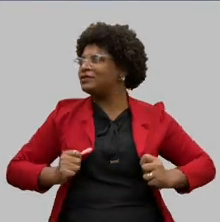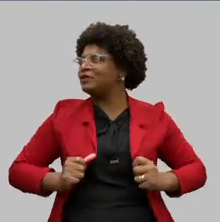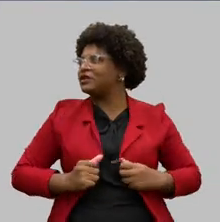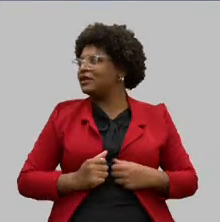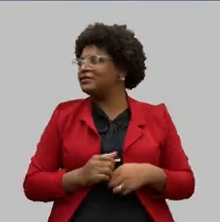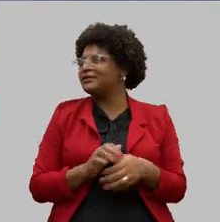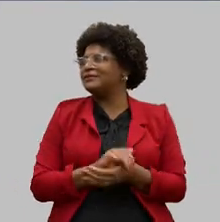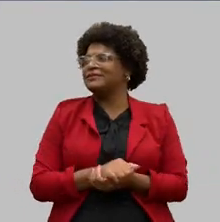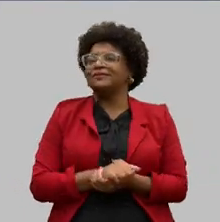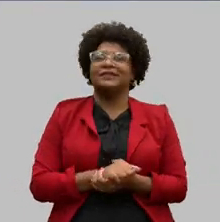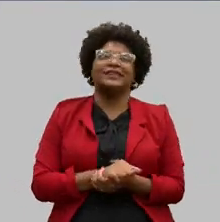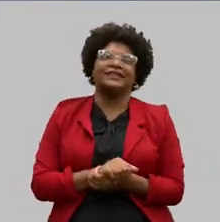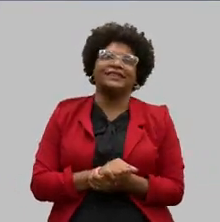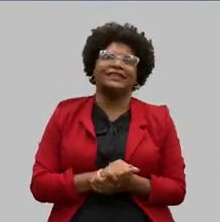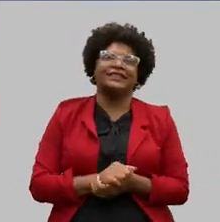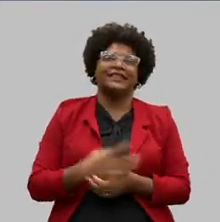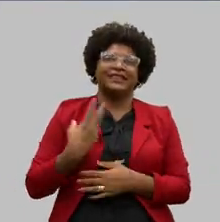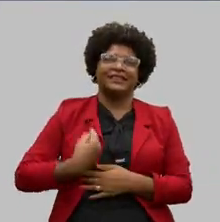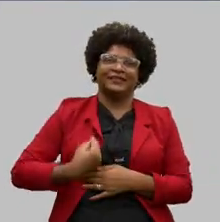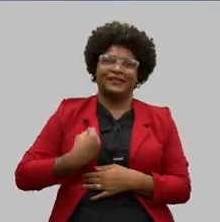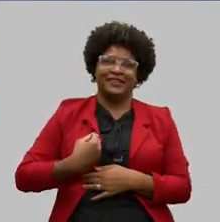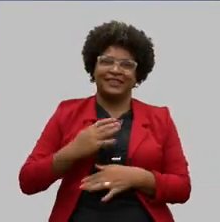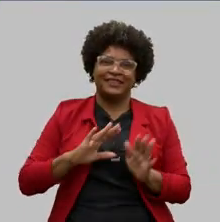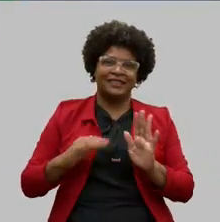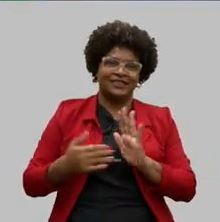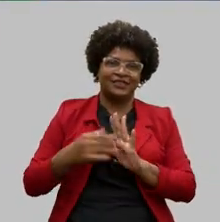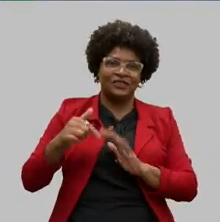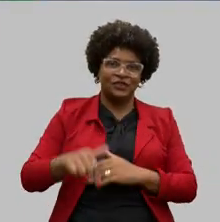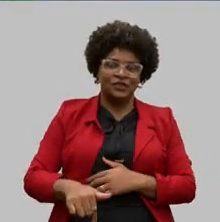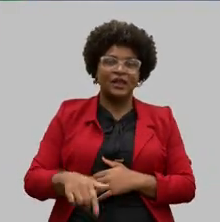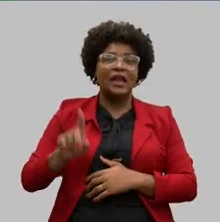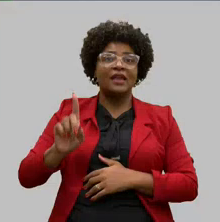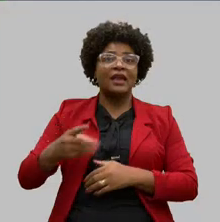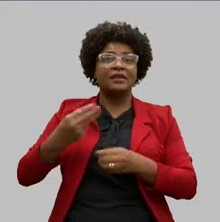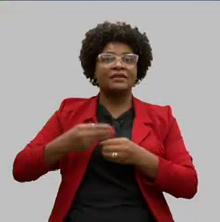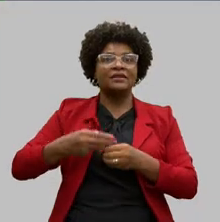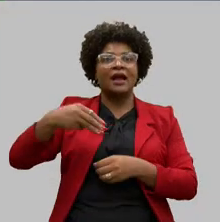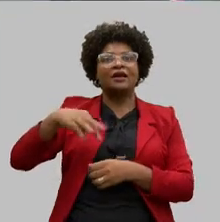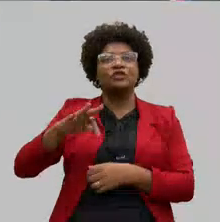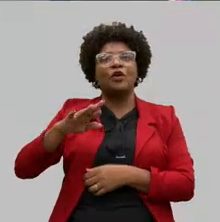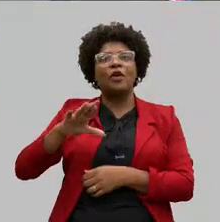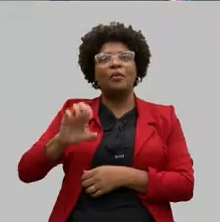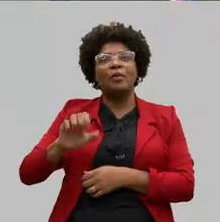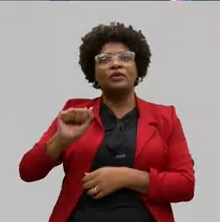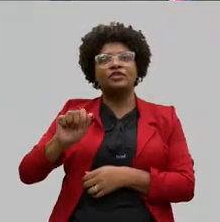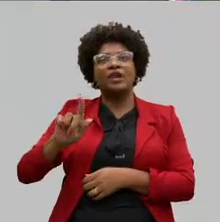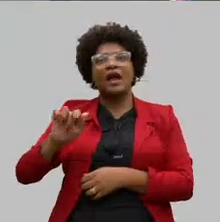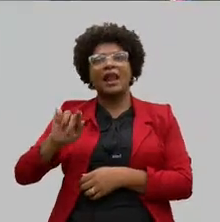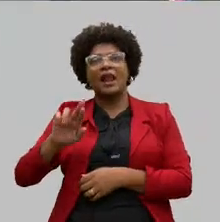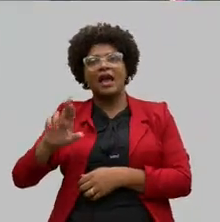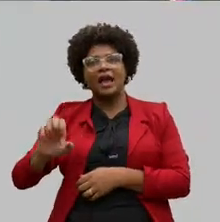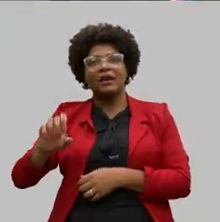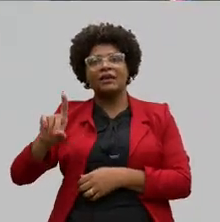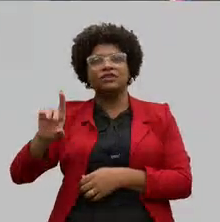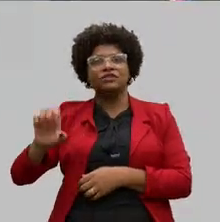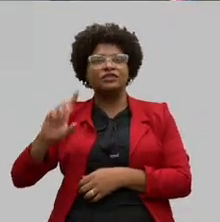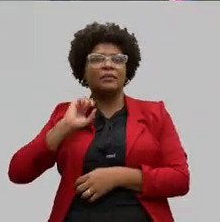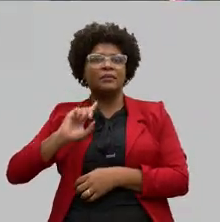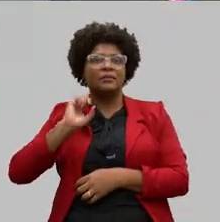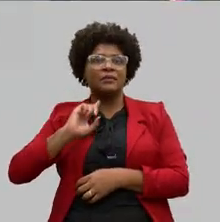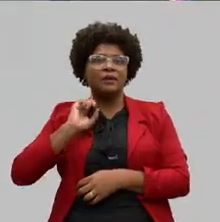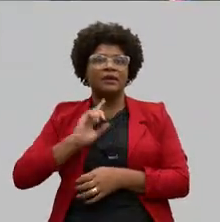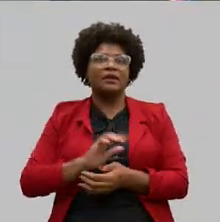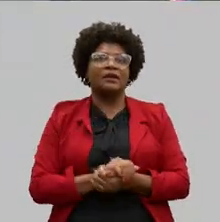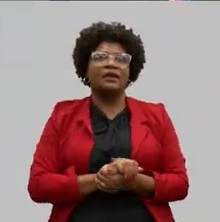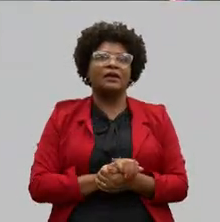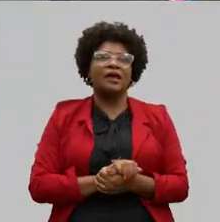a presença do prefeito e médico de montealegre de Minas Dr útimo bitencur freites fique registrado em ata